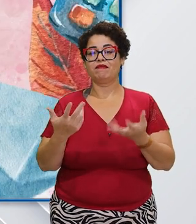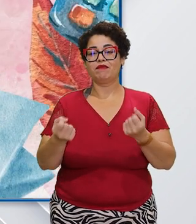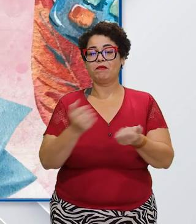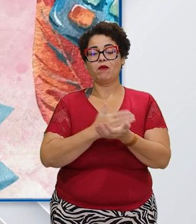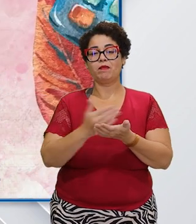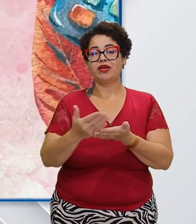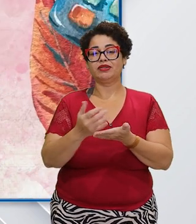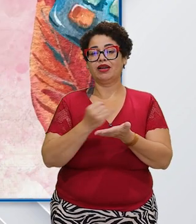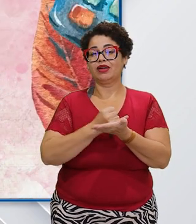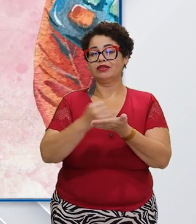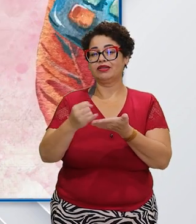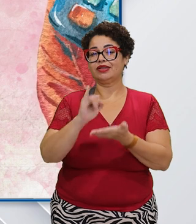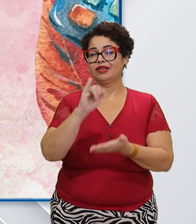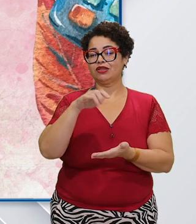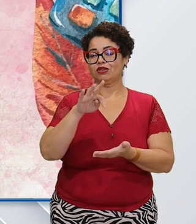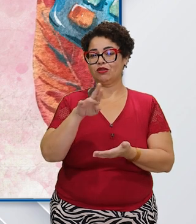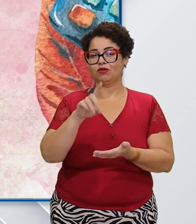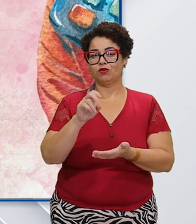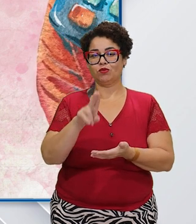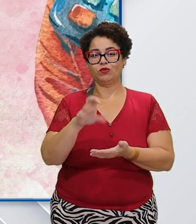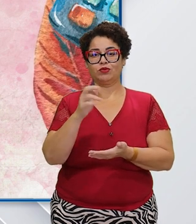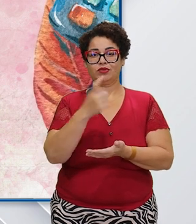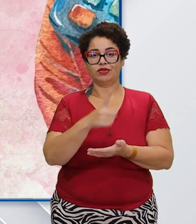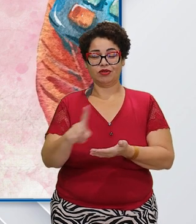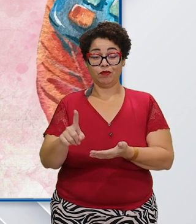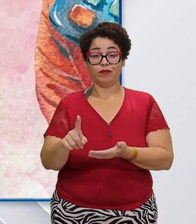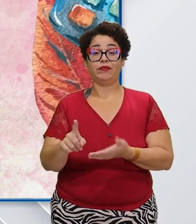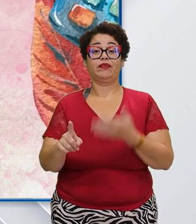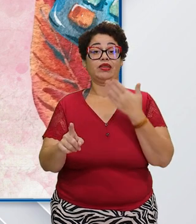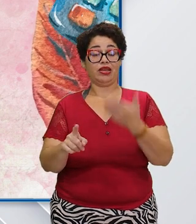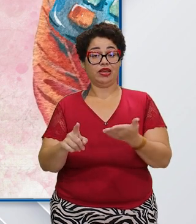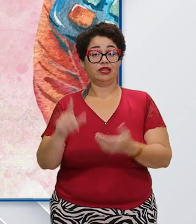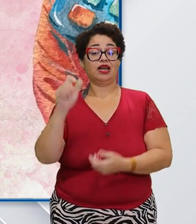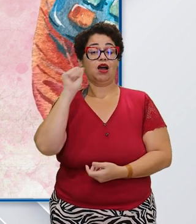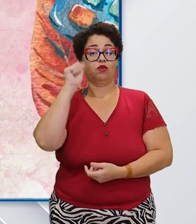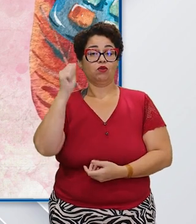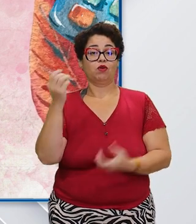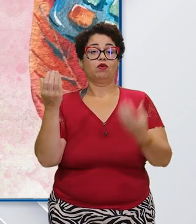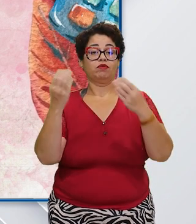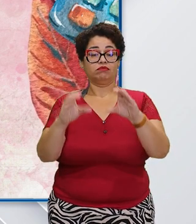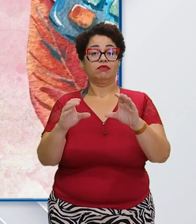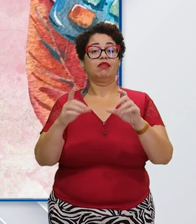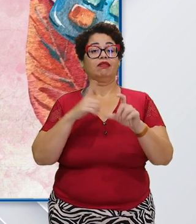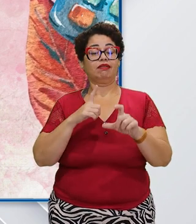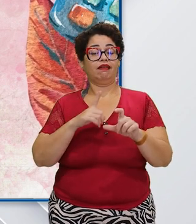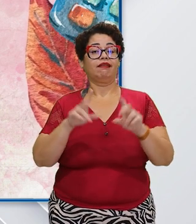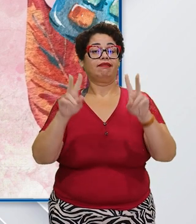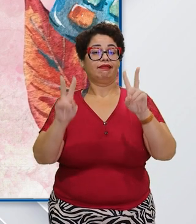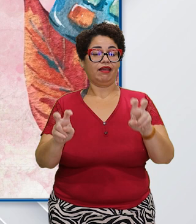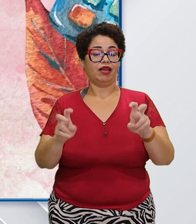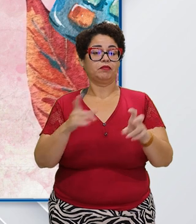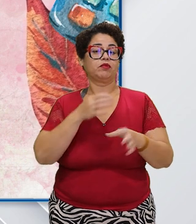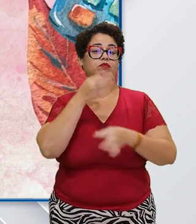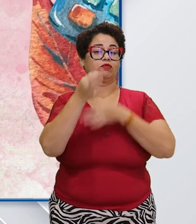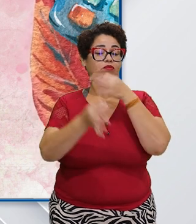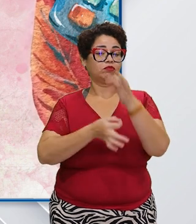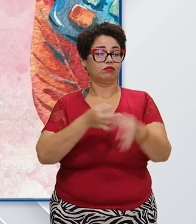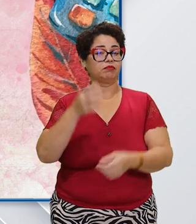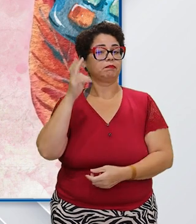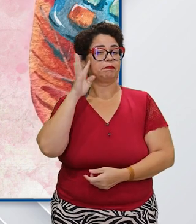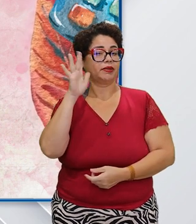pela introdução na introdução o autor apresenta o tema abordado e expressa um ponto de vista sobre